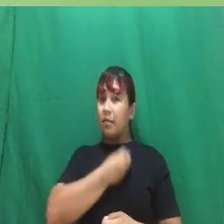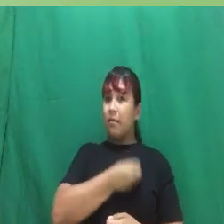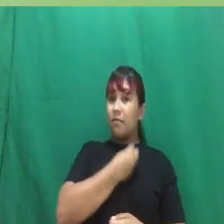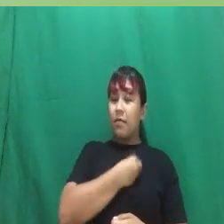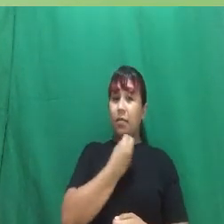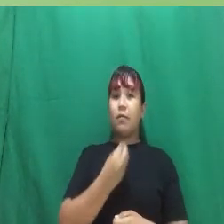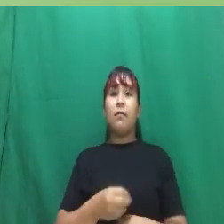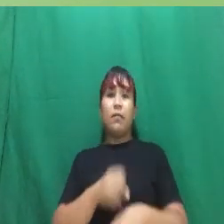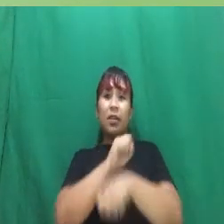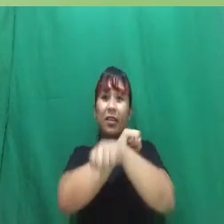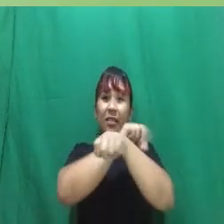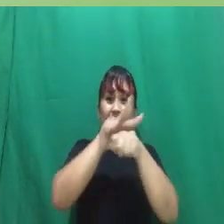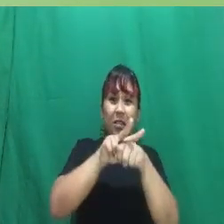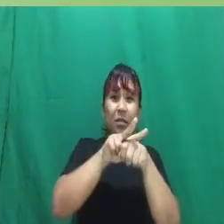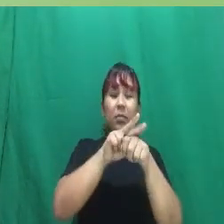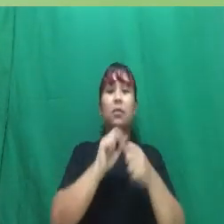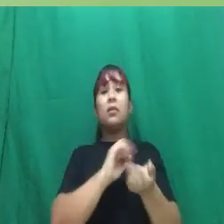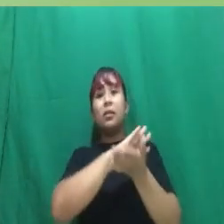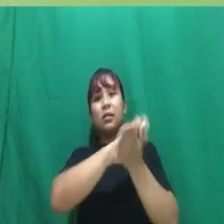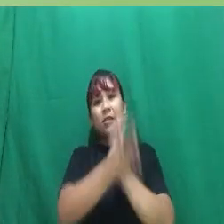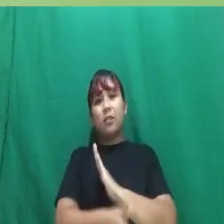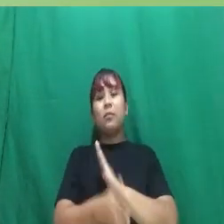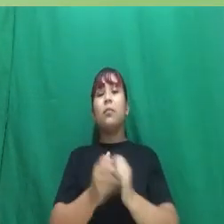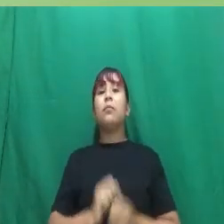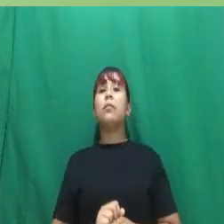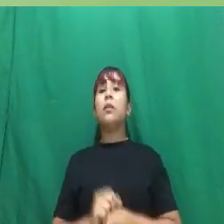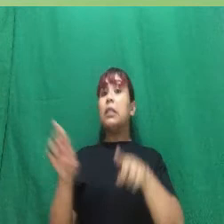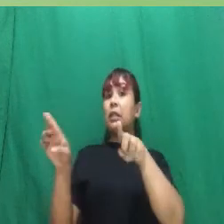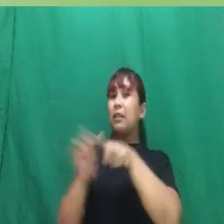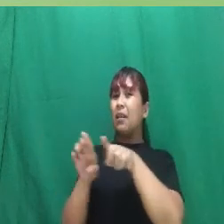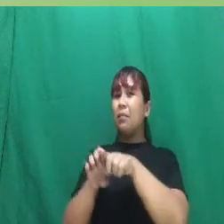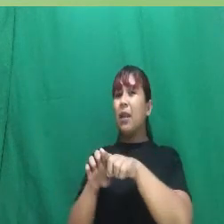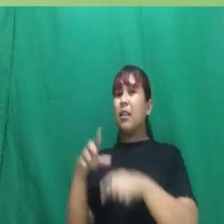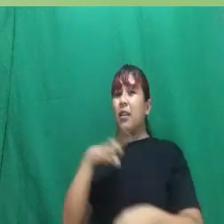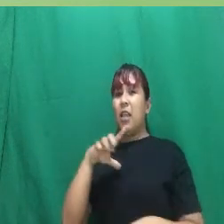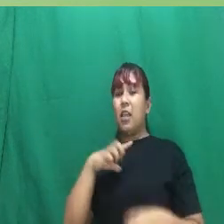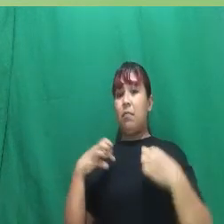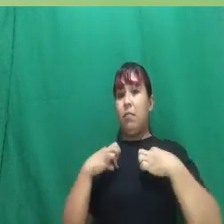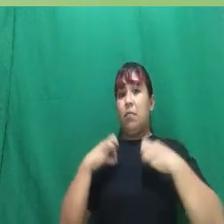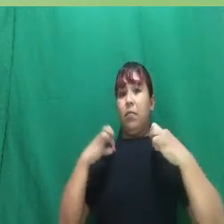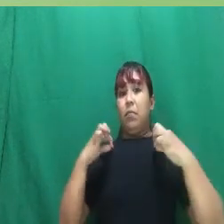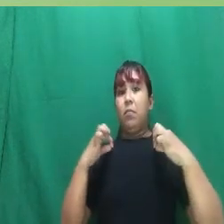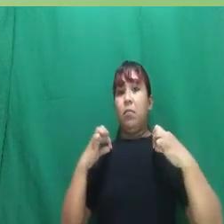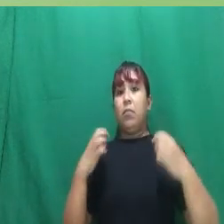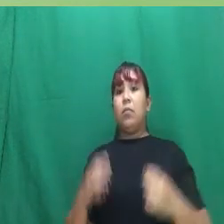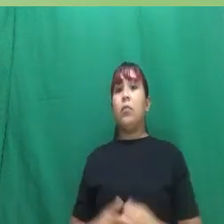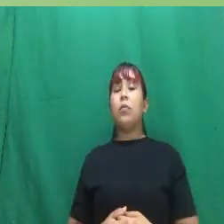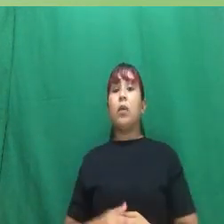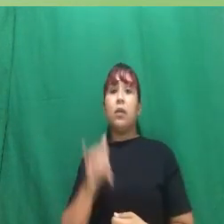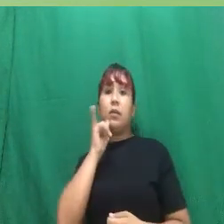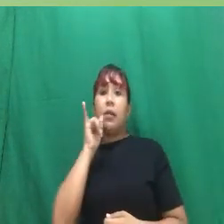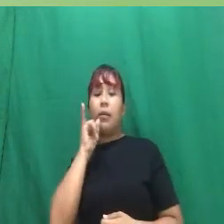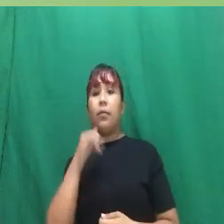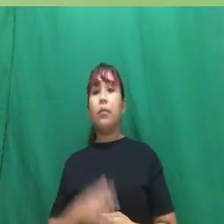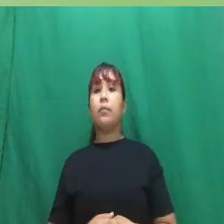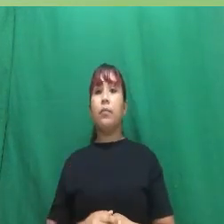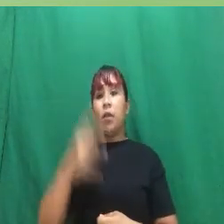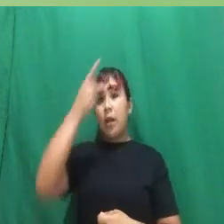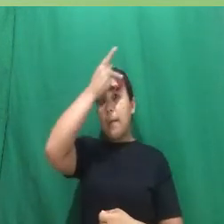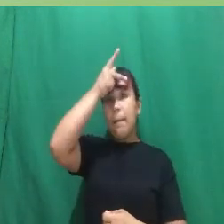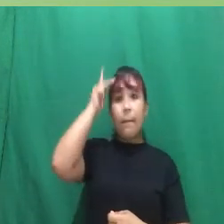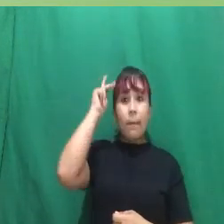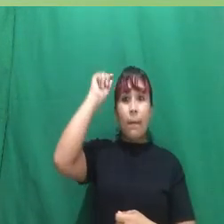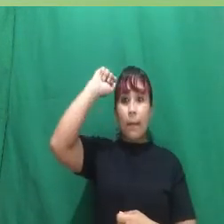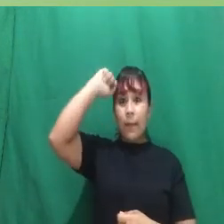Como você colocou aí. Quando você olha, quando o pessoal até costuma dizer muito, se você for numa